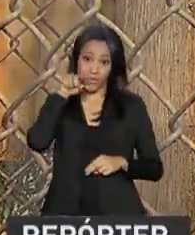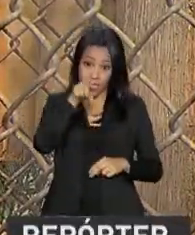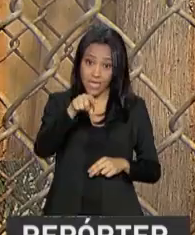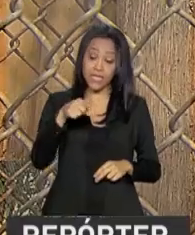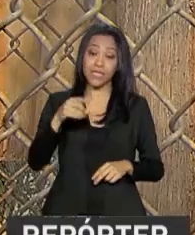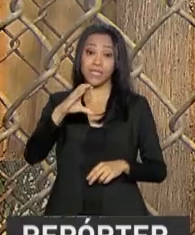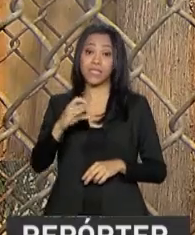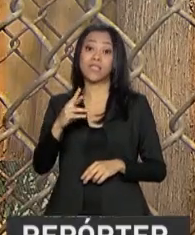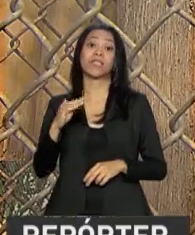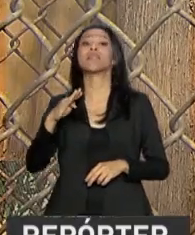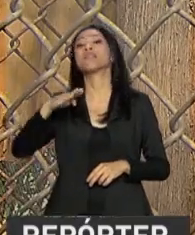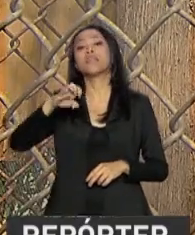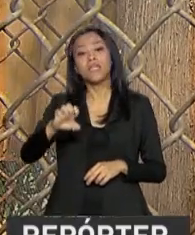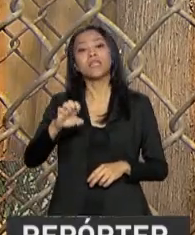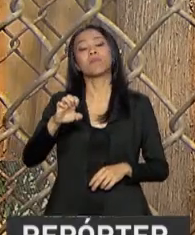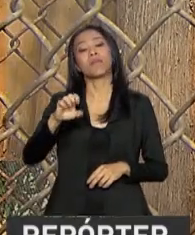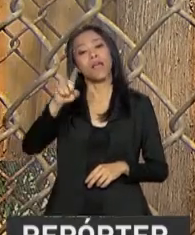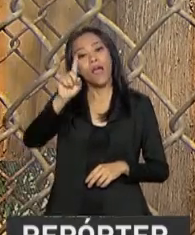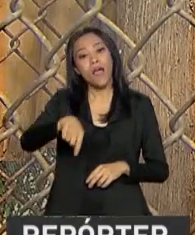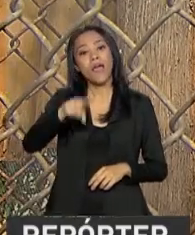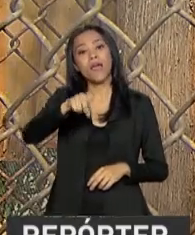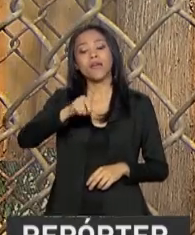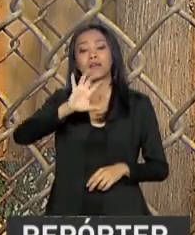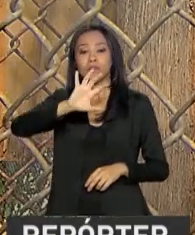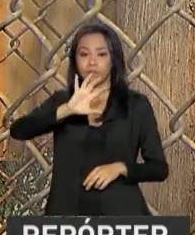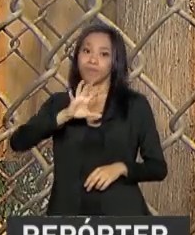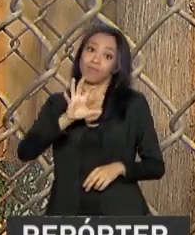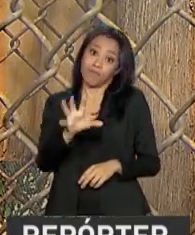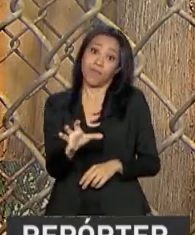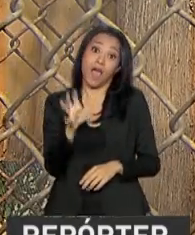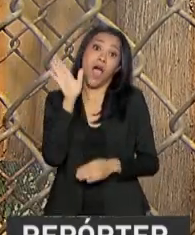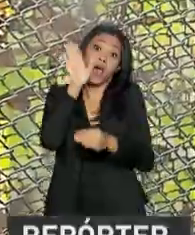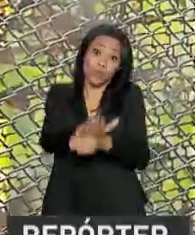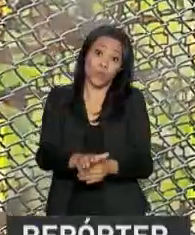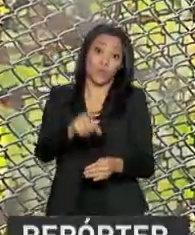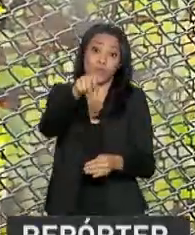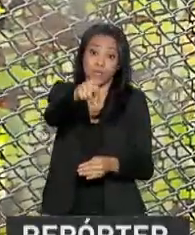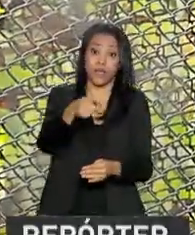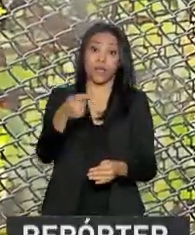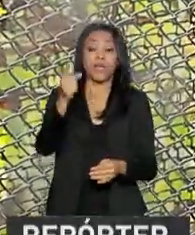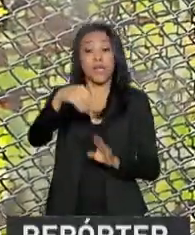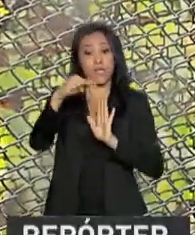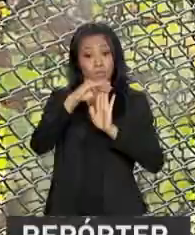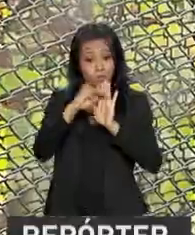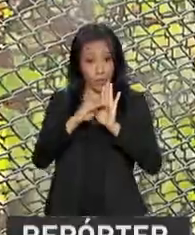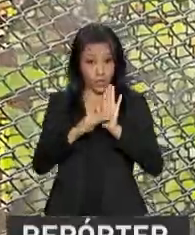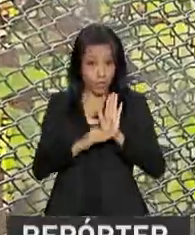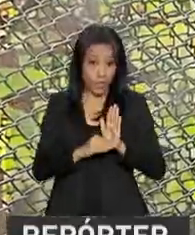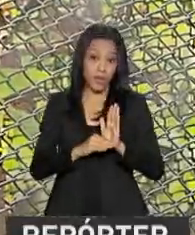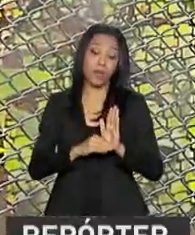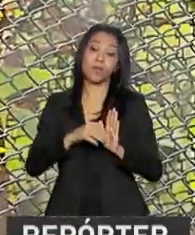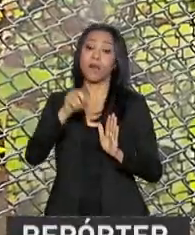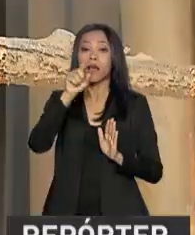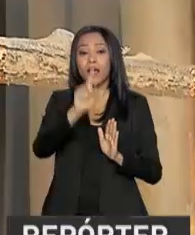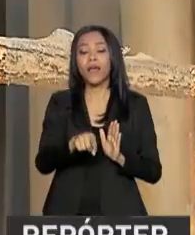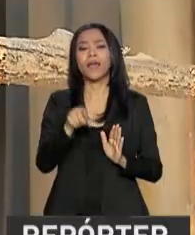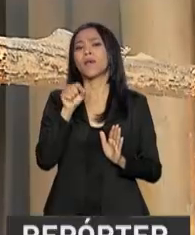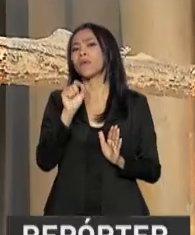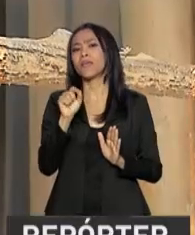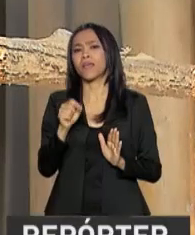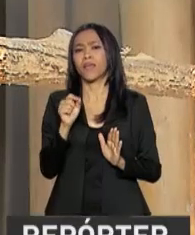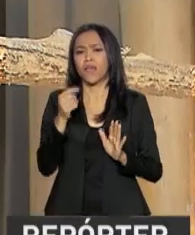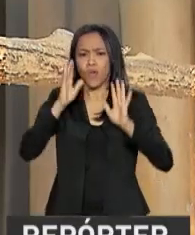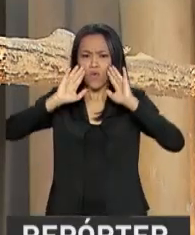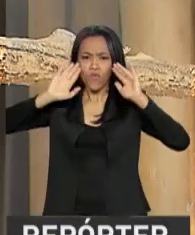está entre os desafios para salvar espécies da nossa fauna o programa papagaios do brasil por exemplo tem um